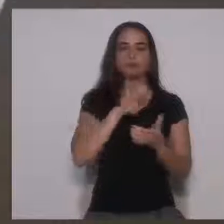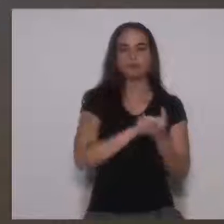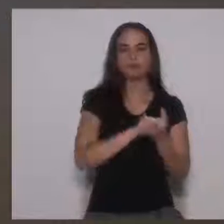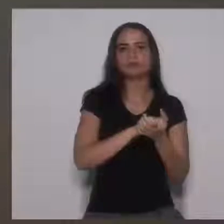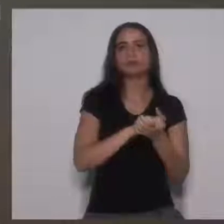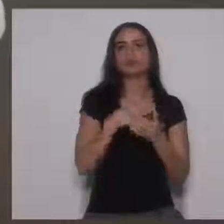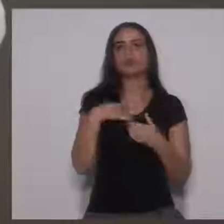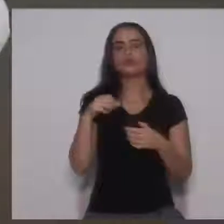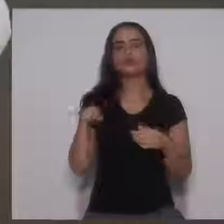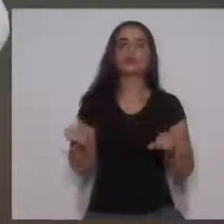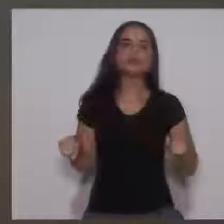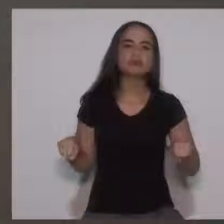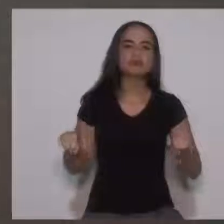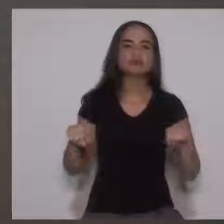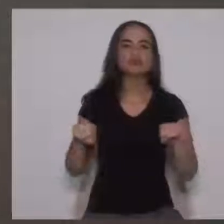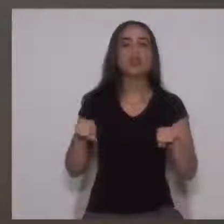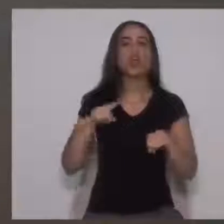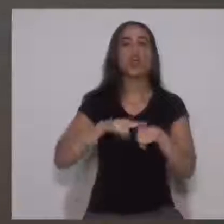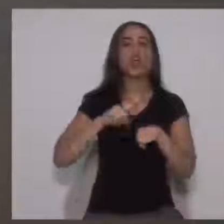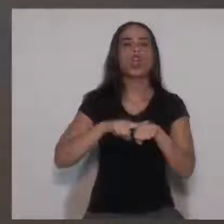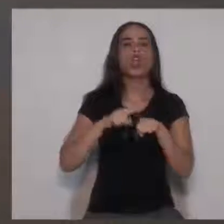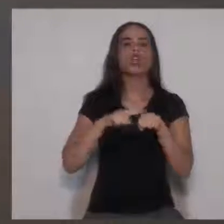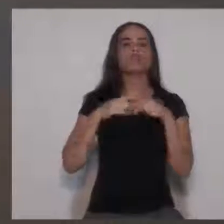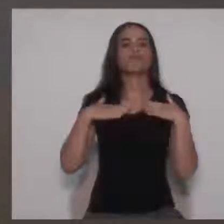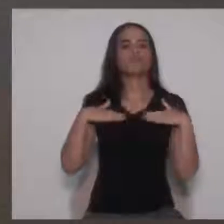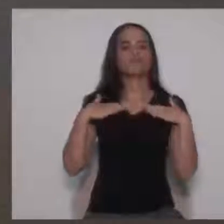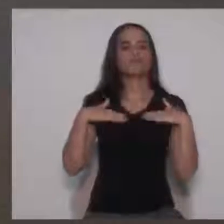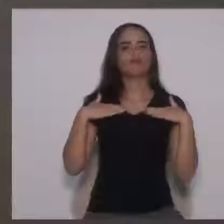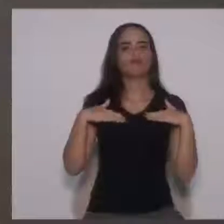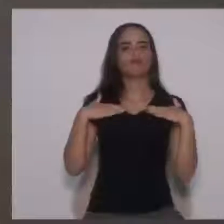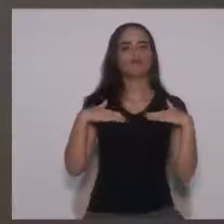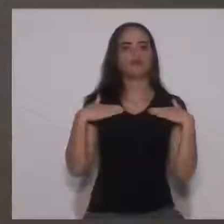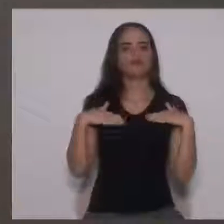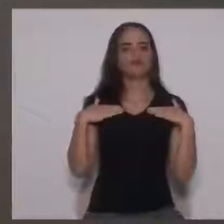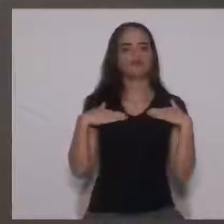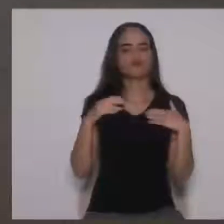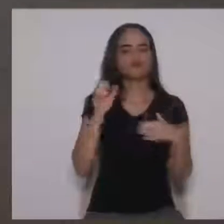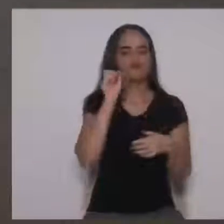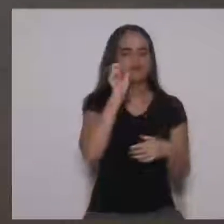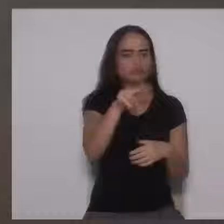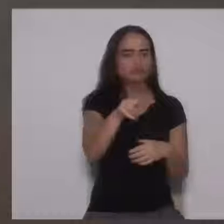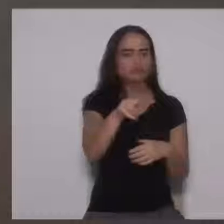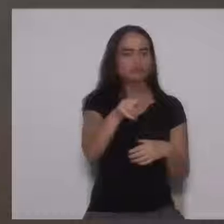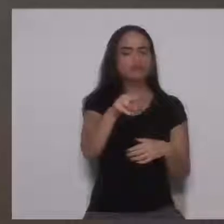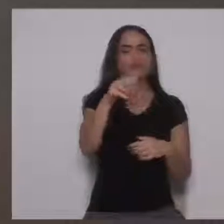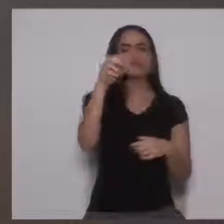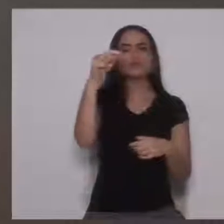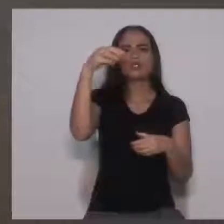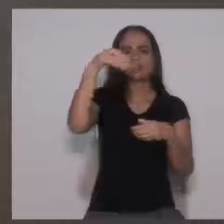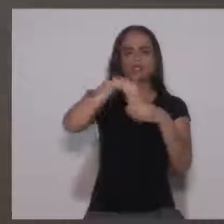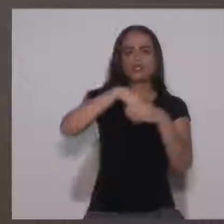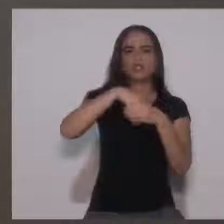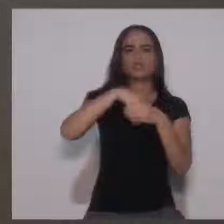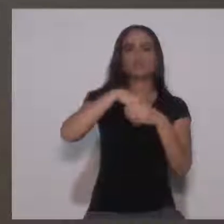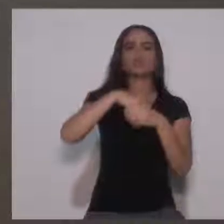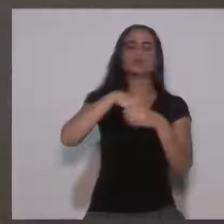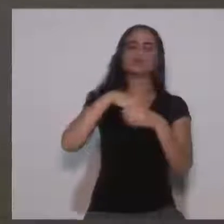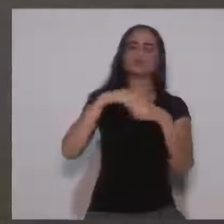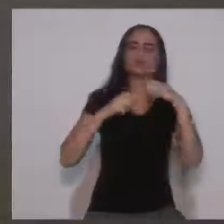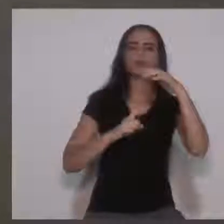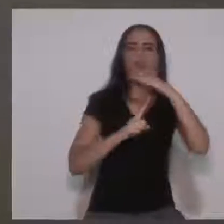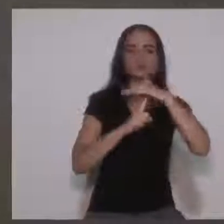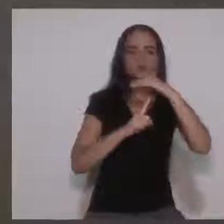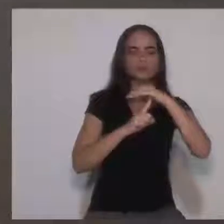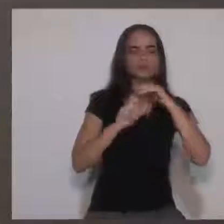de descanso, de lazer, e viu que estava havendo uma poluição na Praça do Aquário e os peixes estavam morrendo. Então